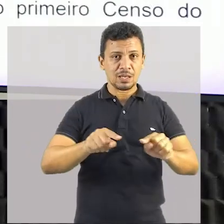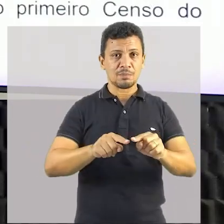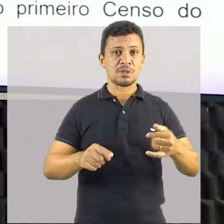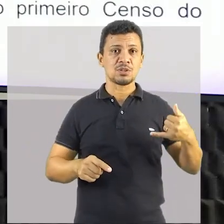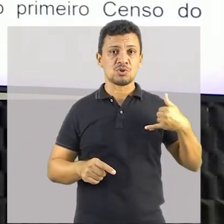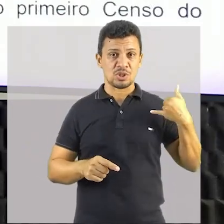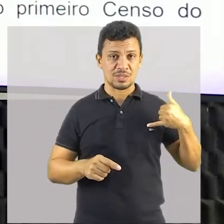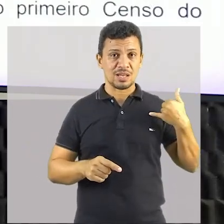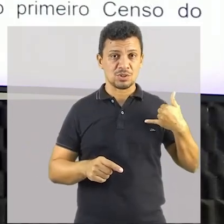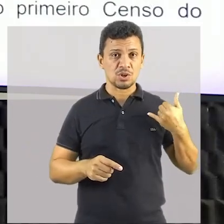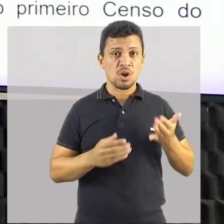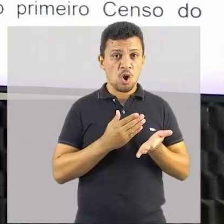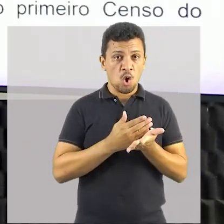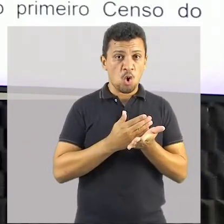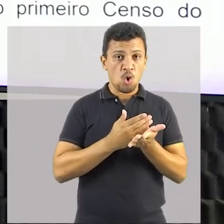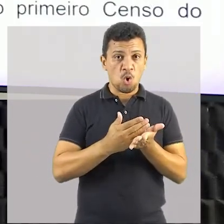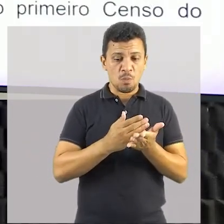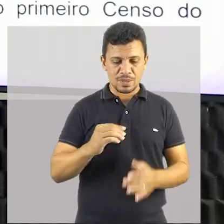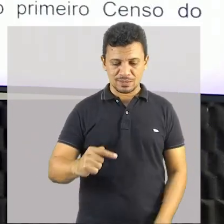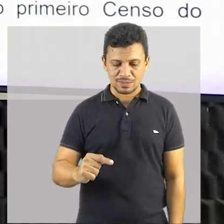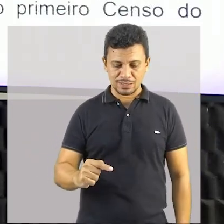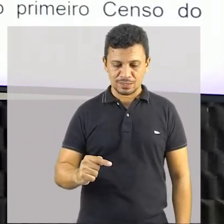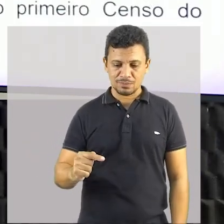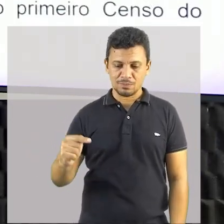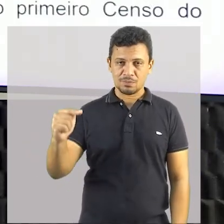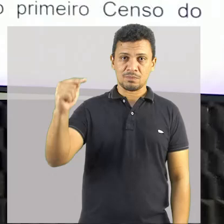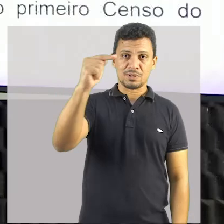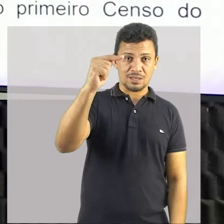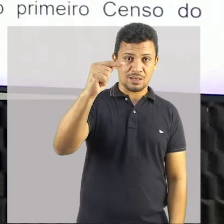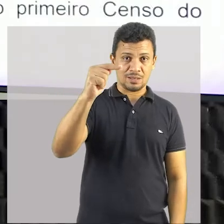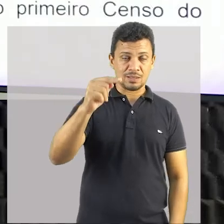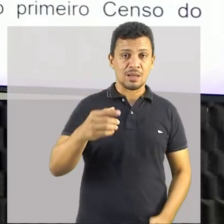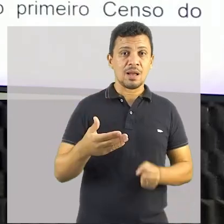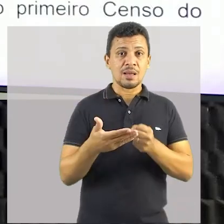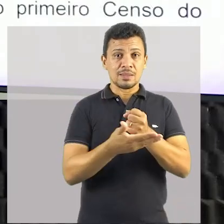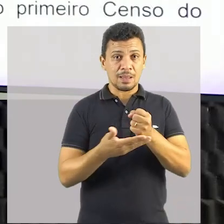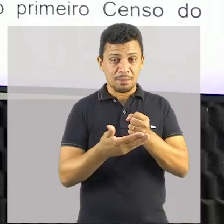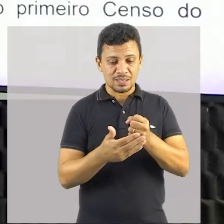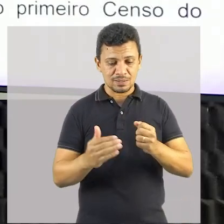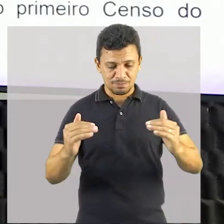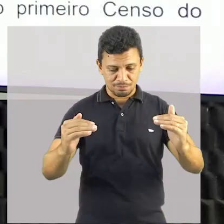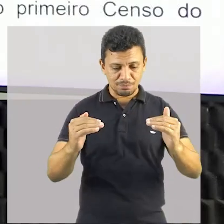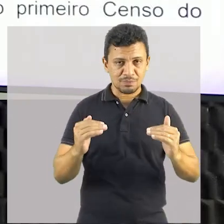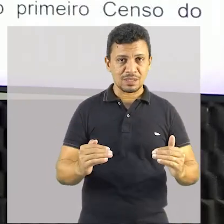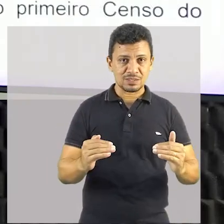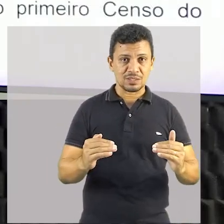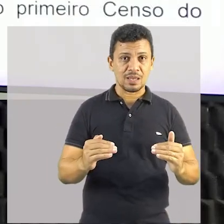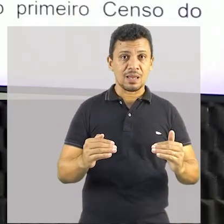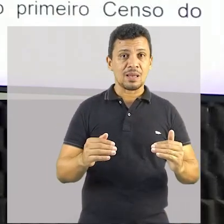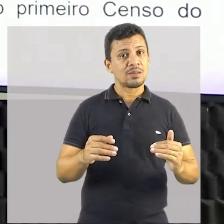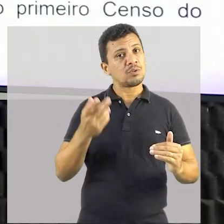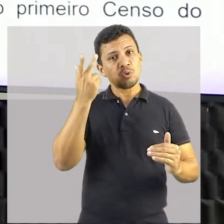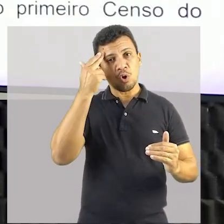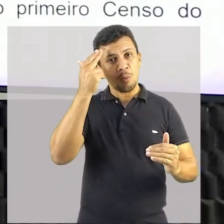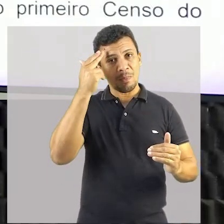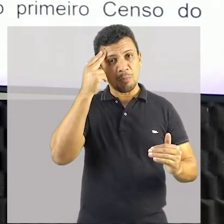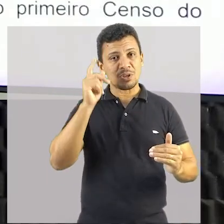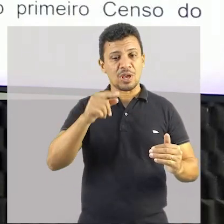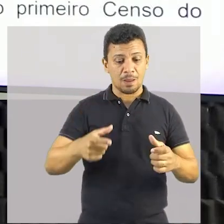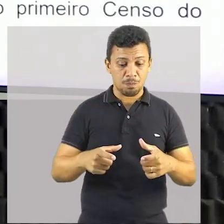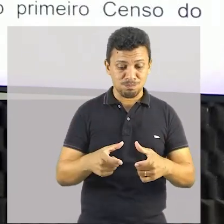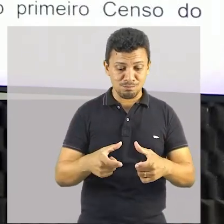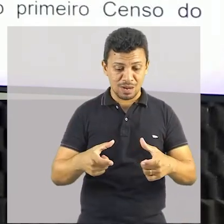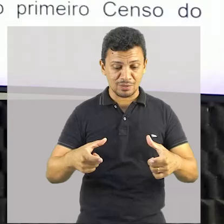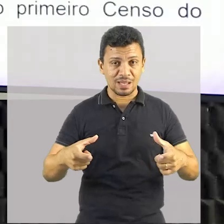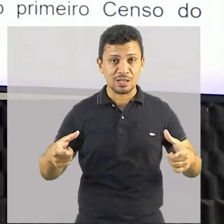de forma triangular. Então, o que eu tenho na pirâmide? A base, que normalmente na primeira fase é a maior de todas. Por quê? Porque